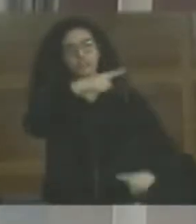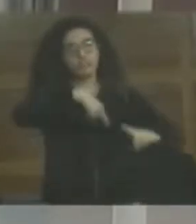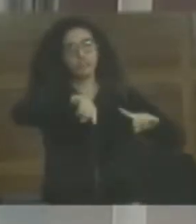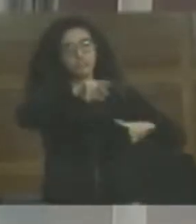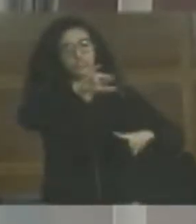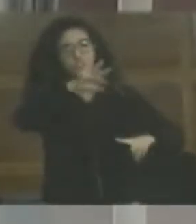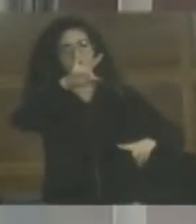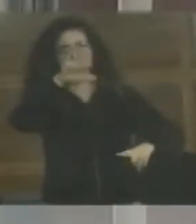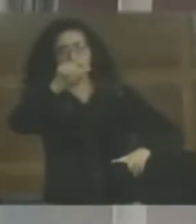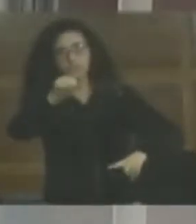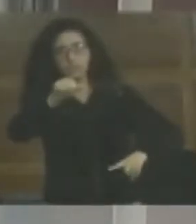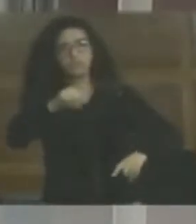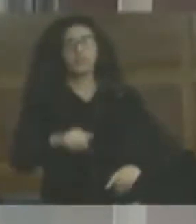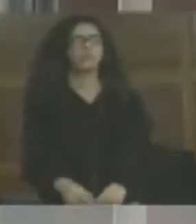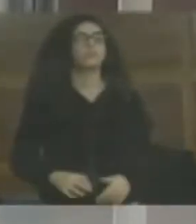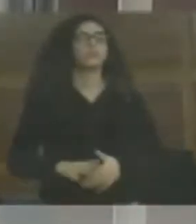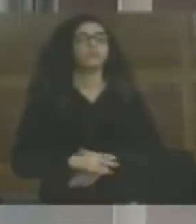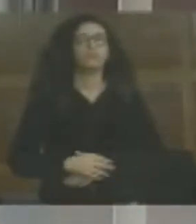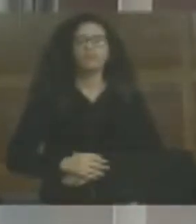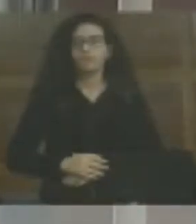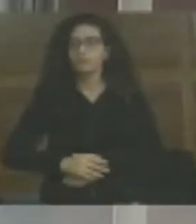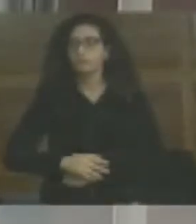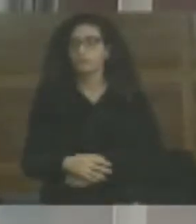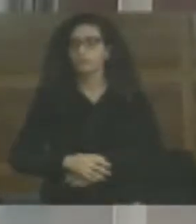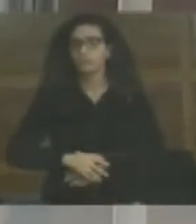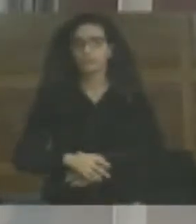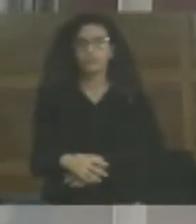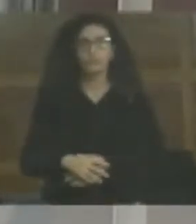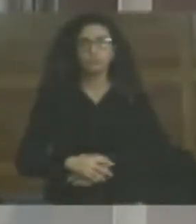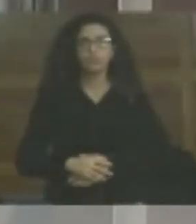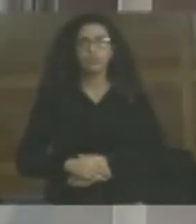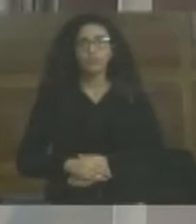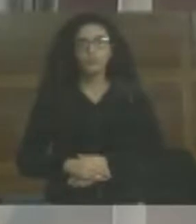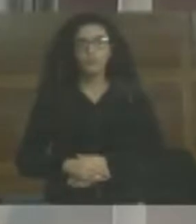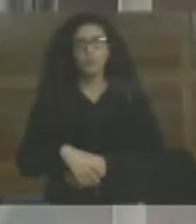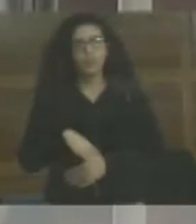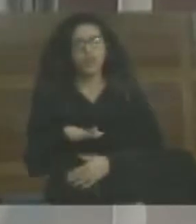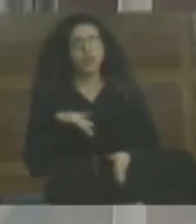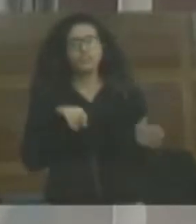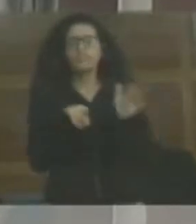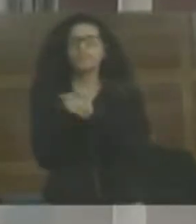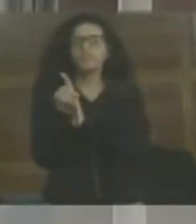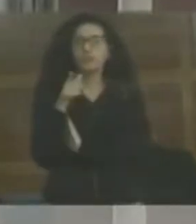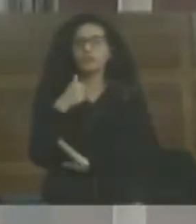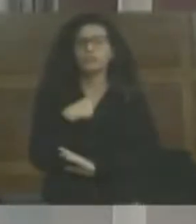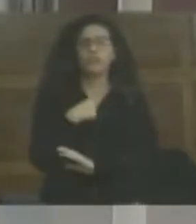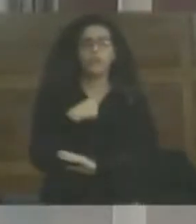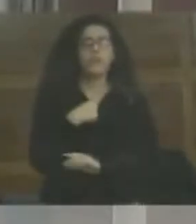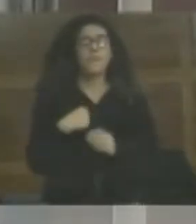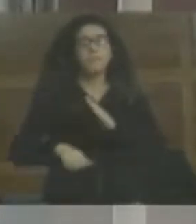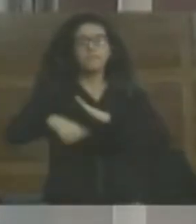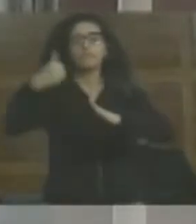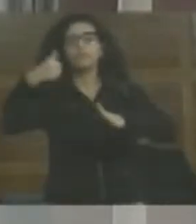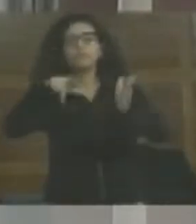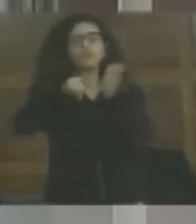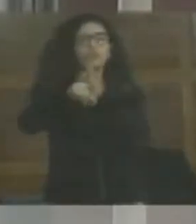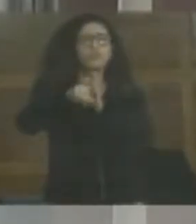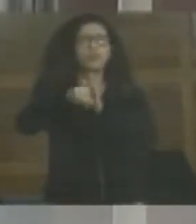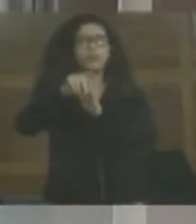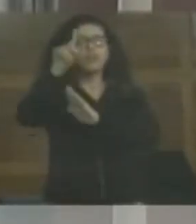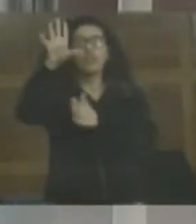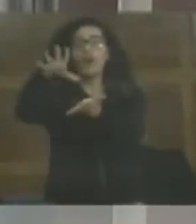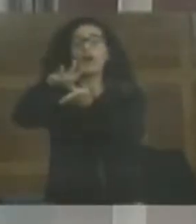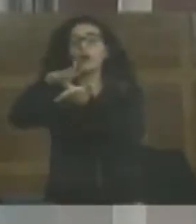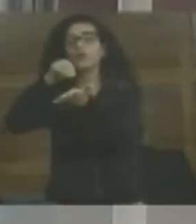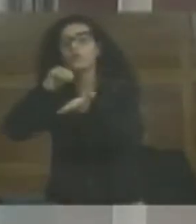Santa Rita do Bracuí, da nossa cidade de Angra dos Reis. Bem, as perguntas que eu venho colocando é o seguinte: a primeira, que seja encaminhado